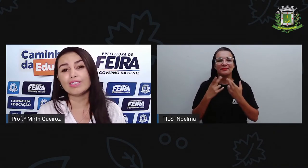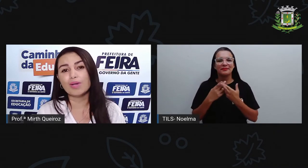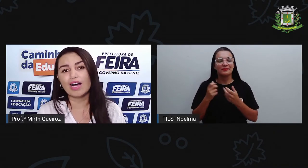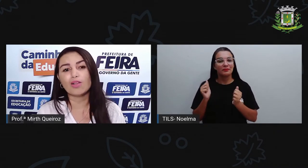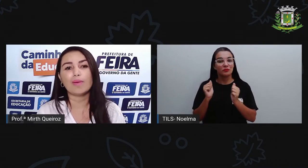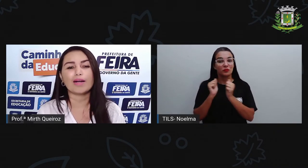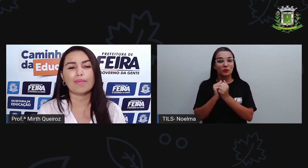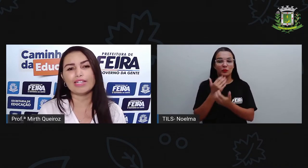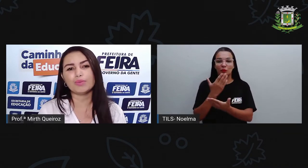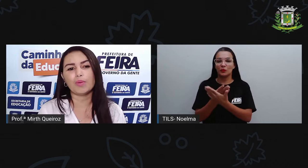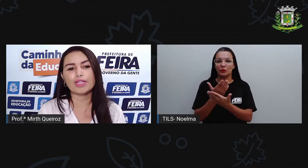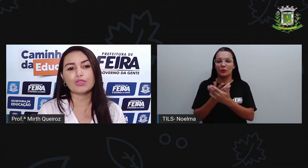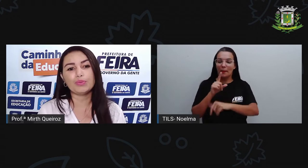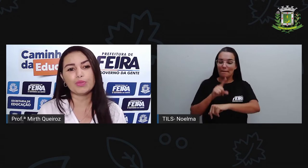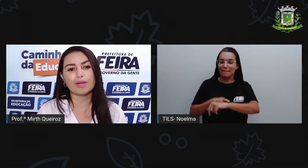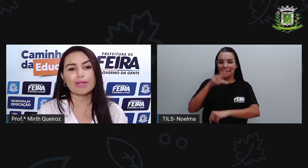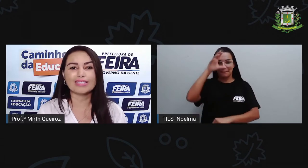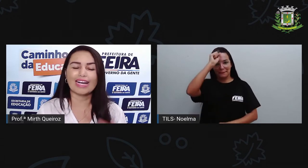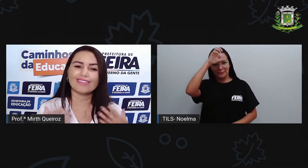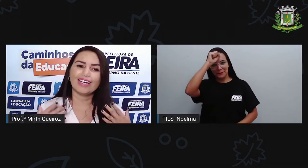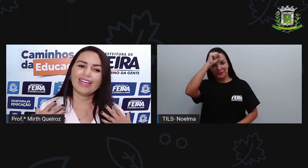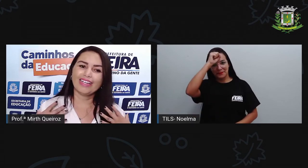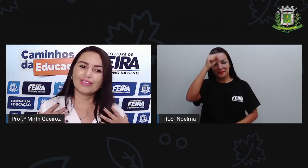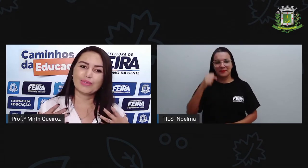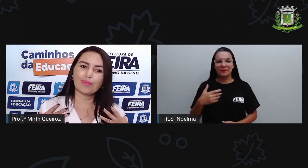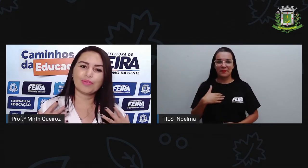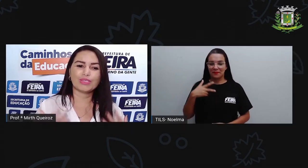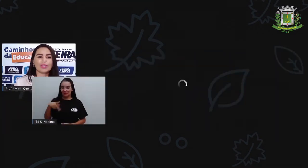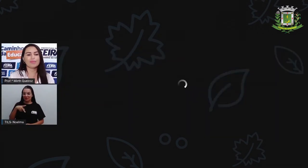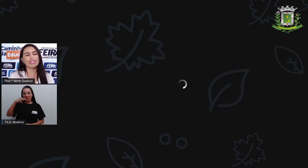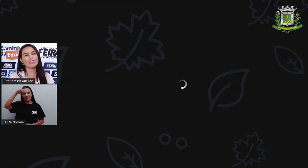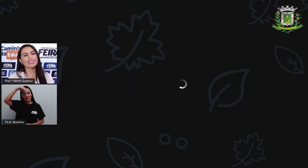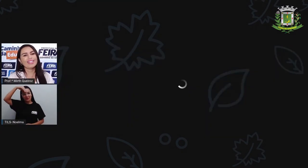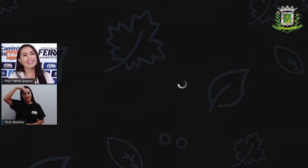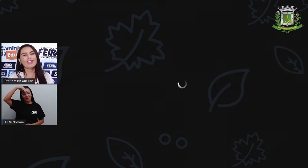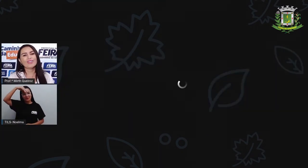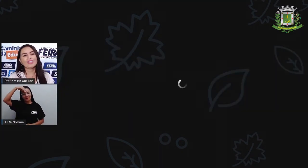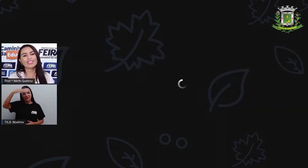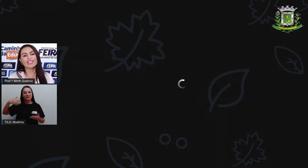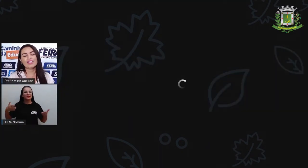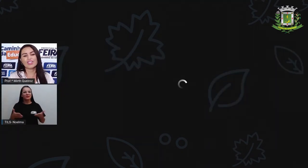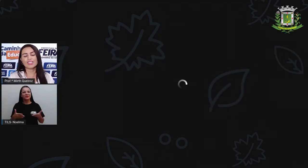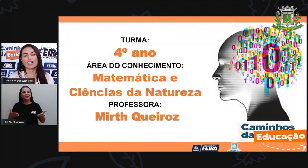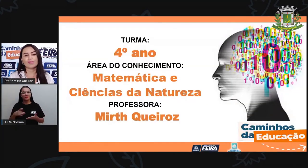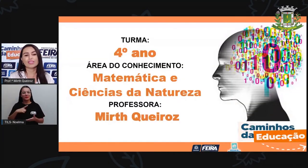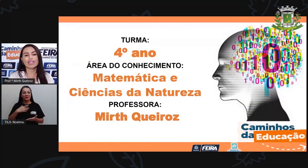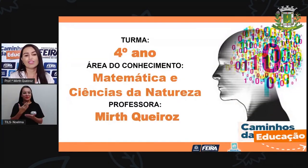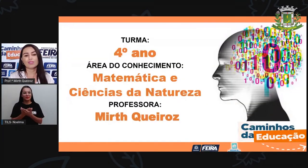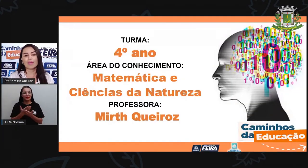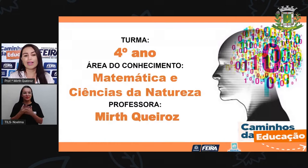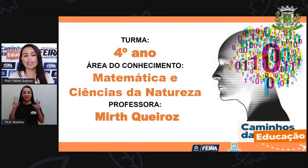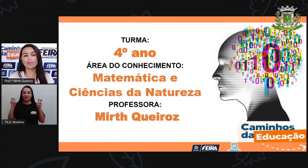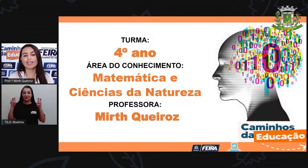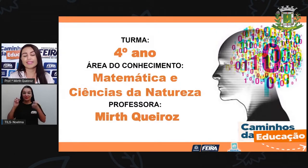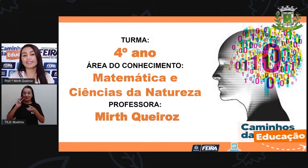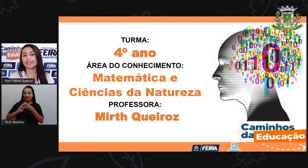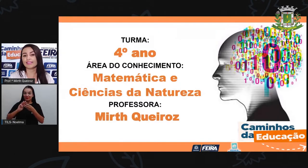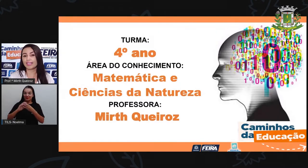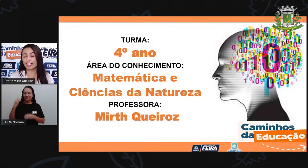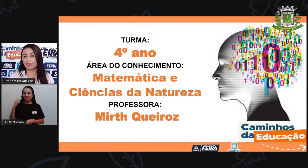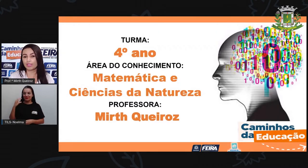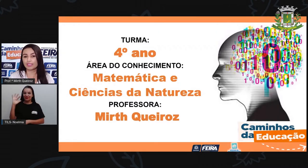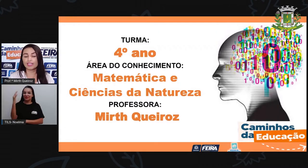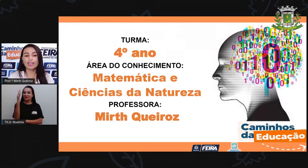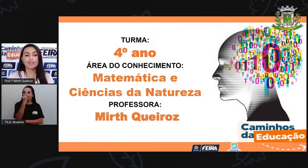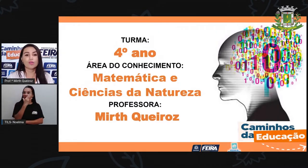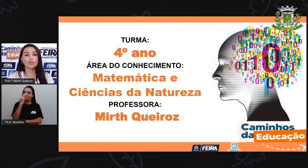mais uma aula, para mais um momento de muito aprendizado. Eu sou a professora Michi e hoje nós teremos aula de matemática e ciências